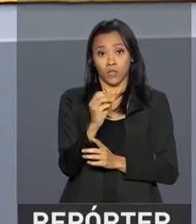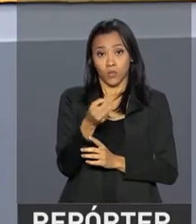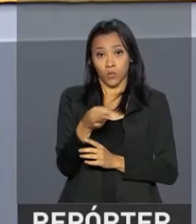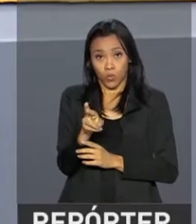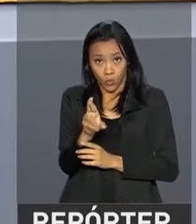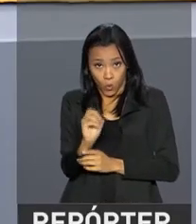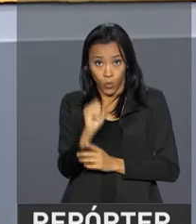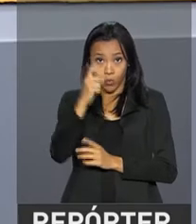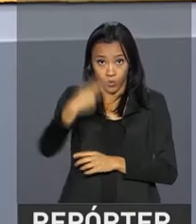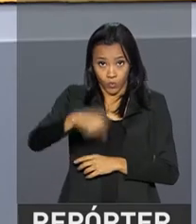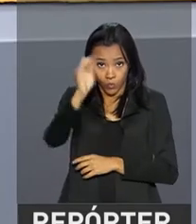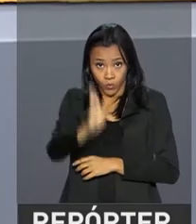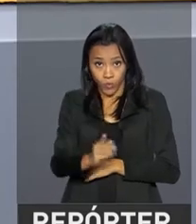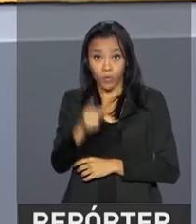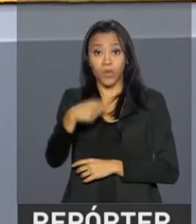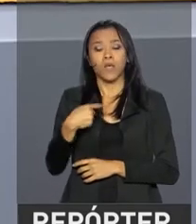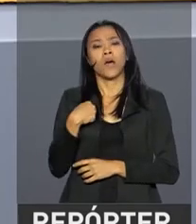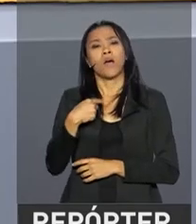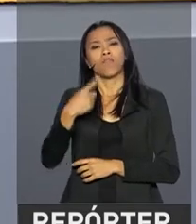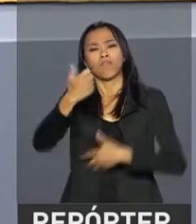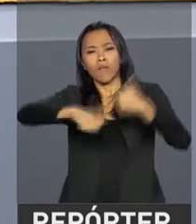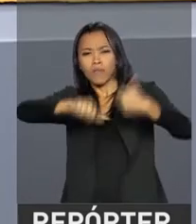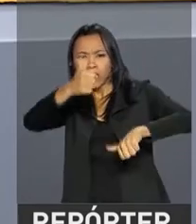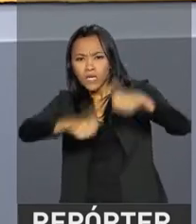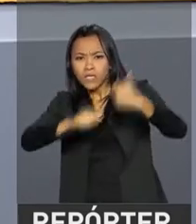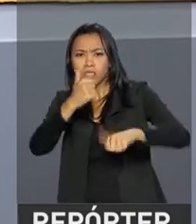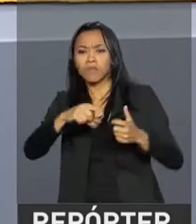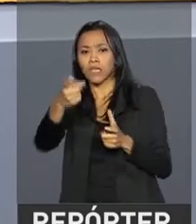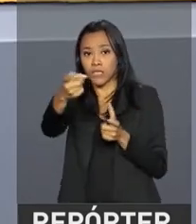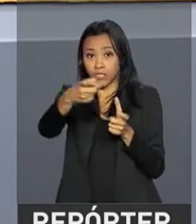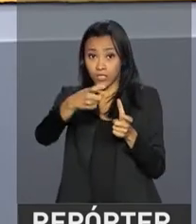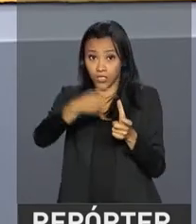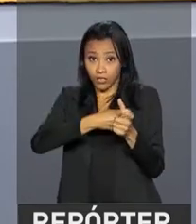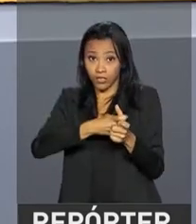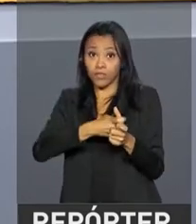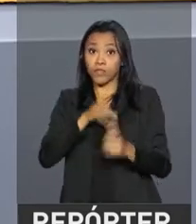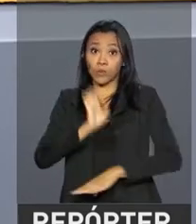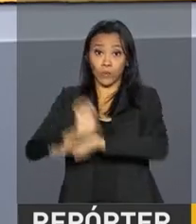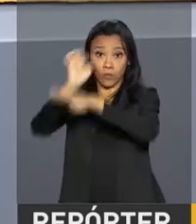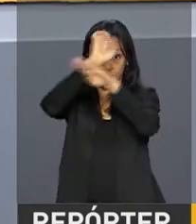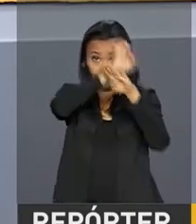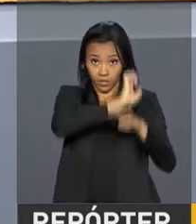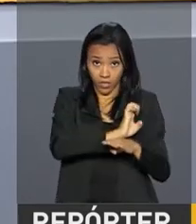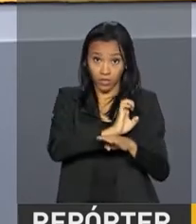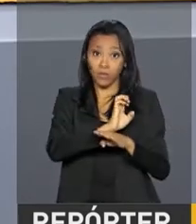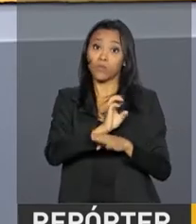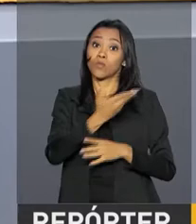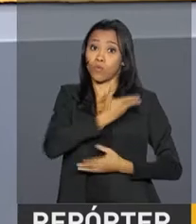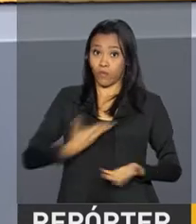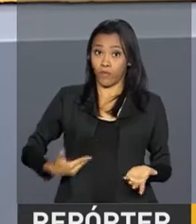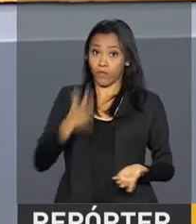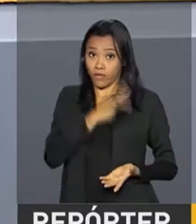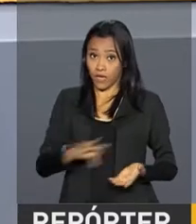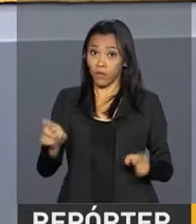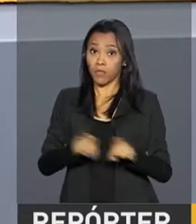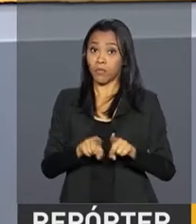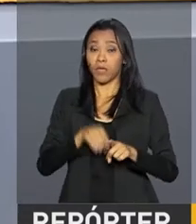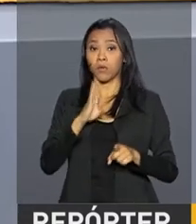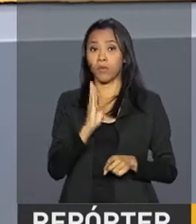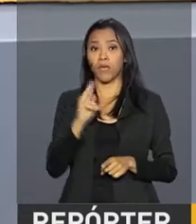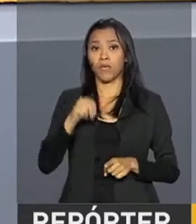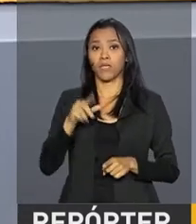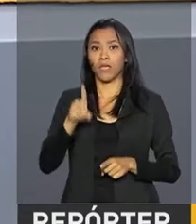balanço da renegociação das dívidas dos estados com a união eo bnds o total chegou a quase 460